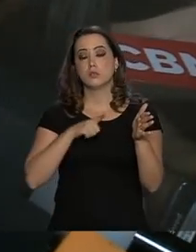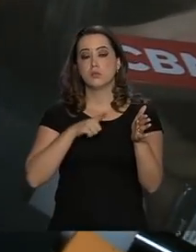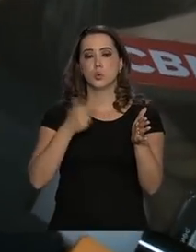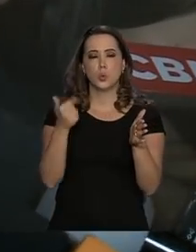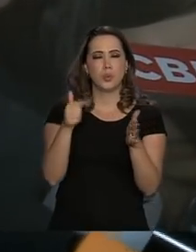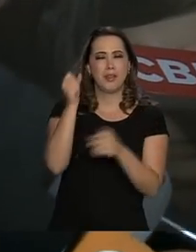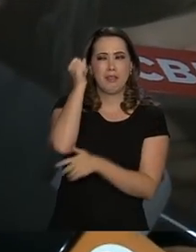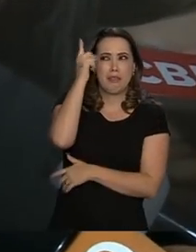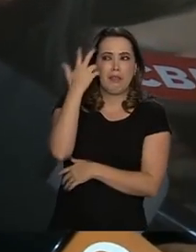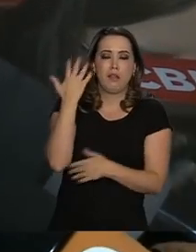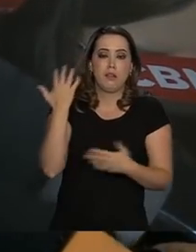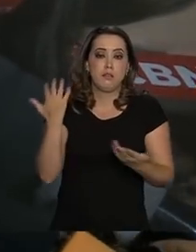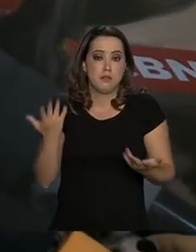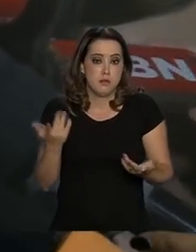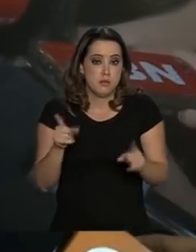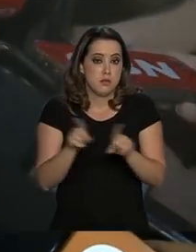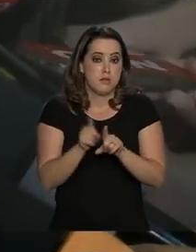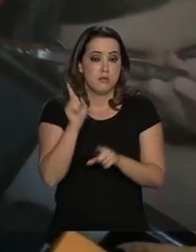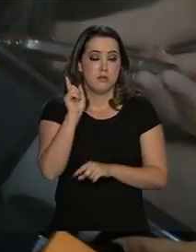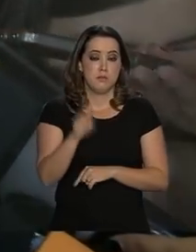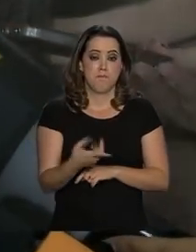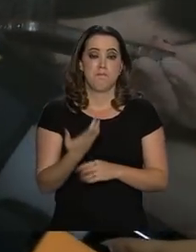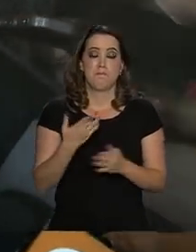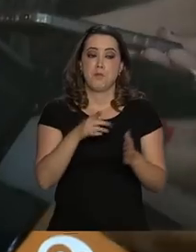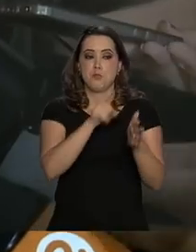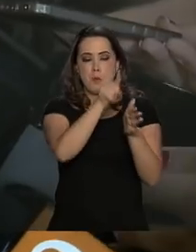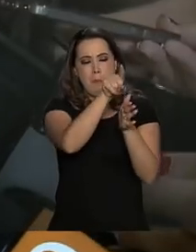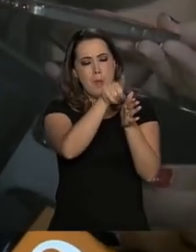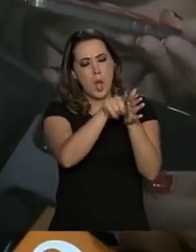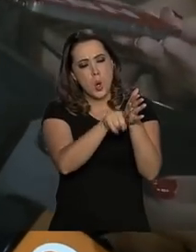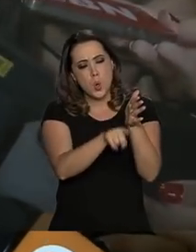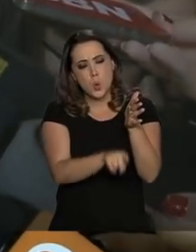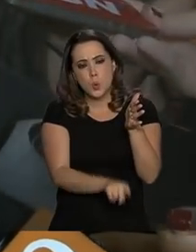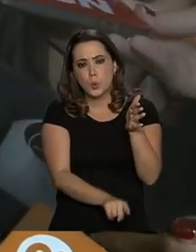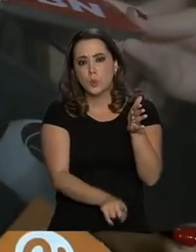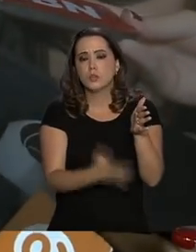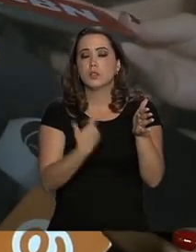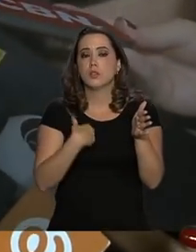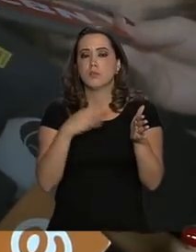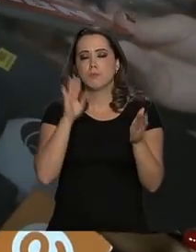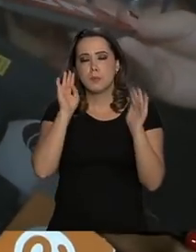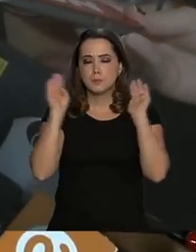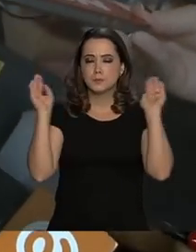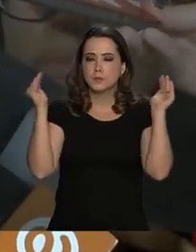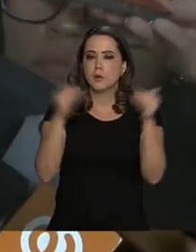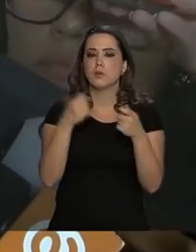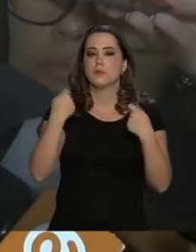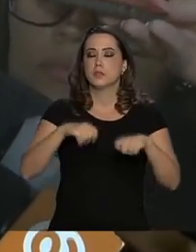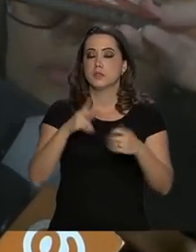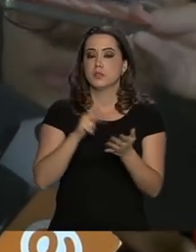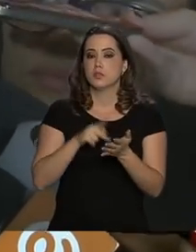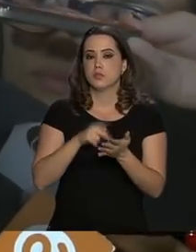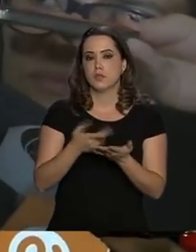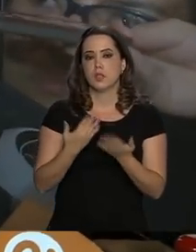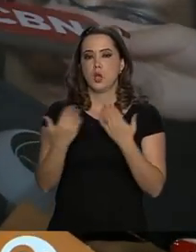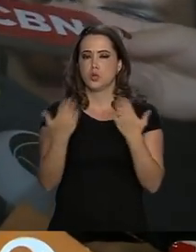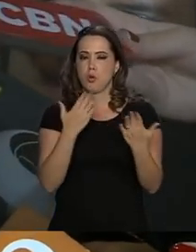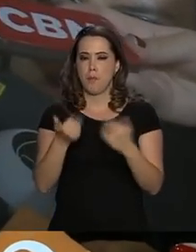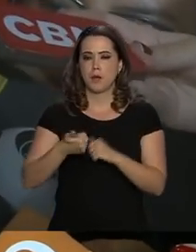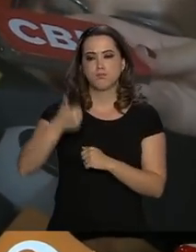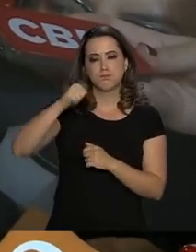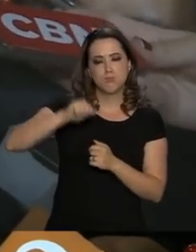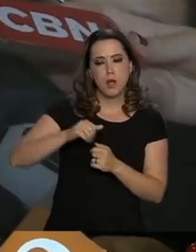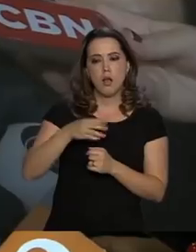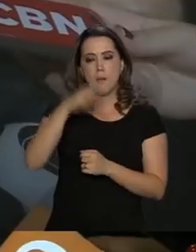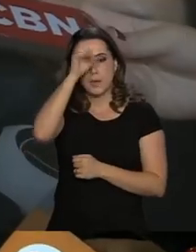não ideológica fazer com que esse banco de questões priorizem o que realmente é necessário medir o